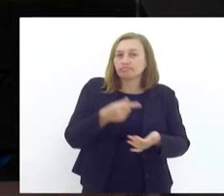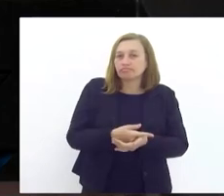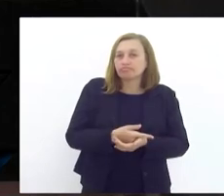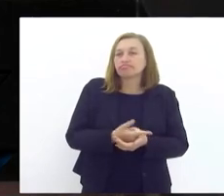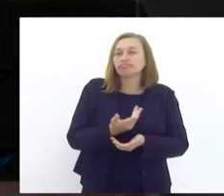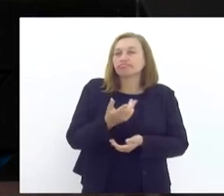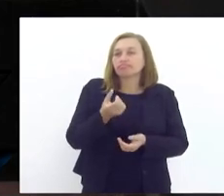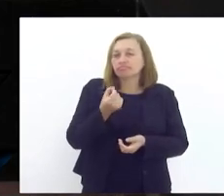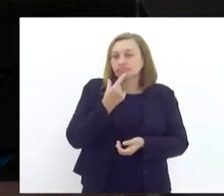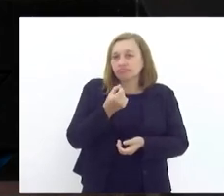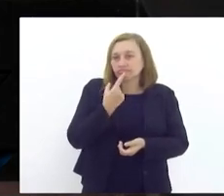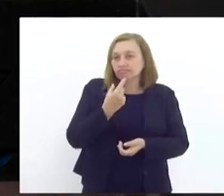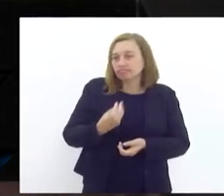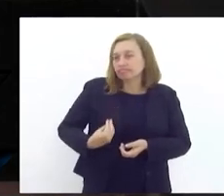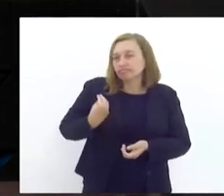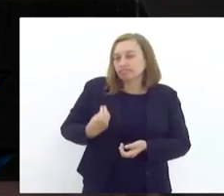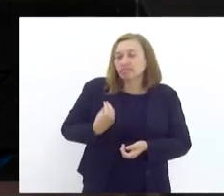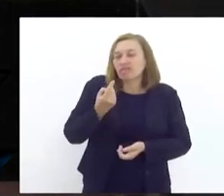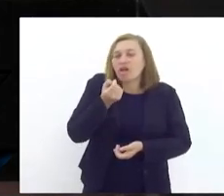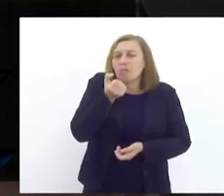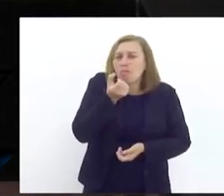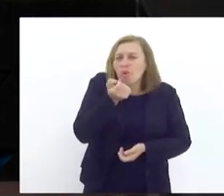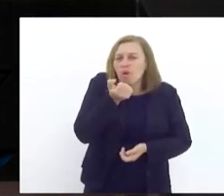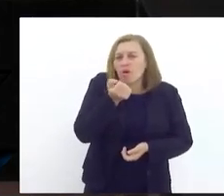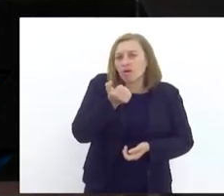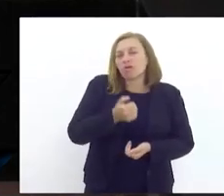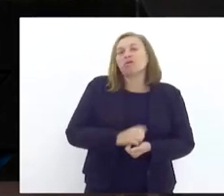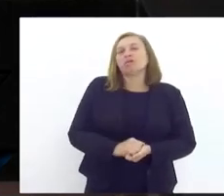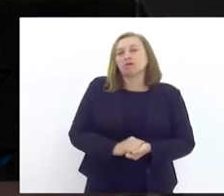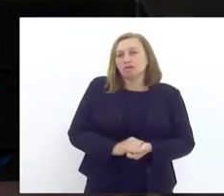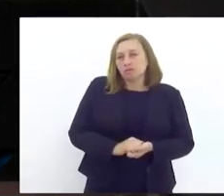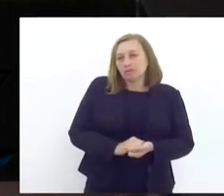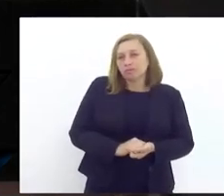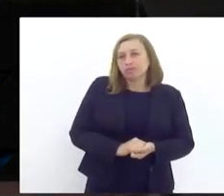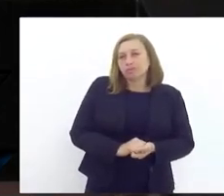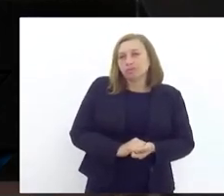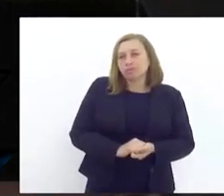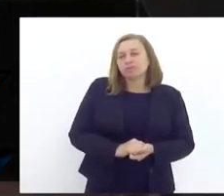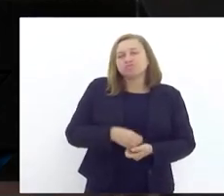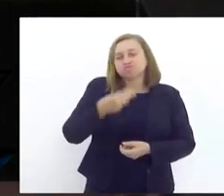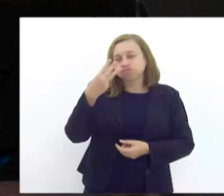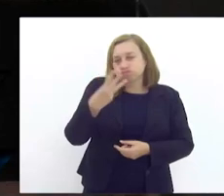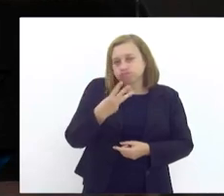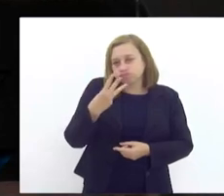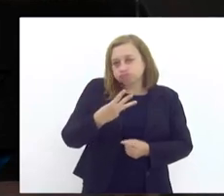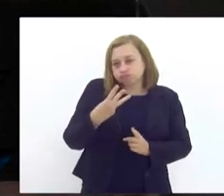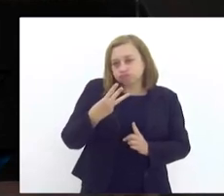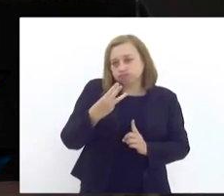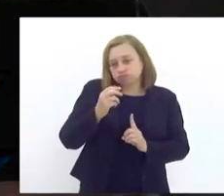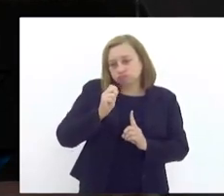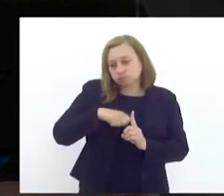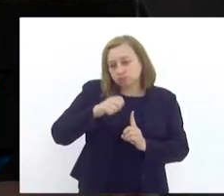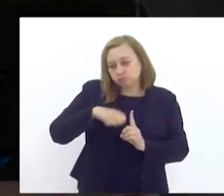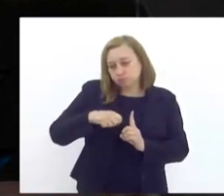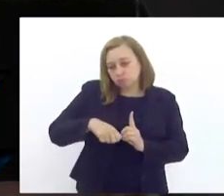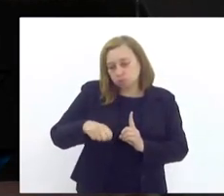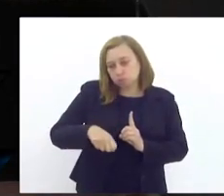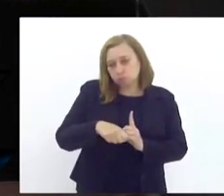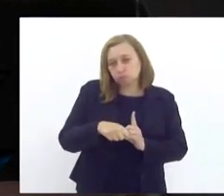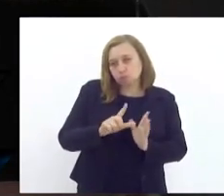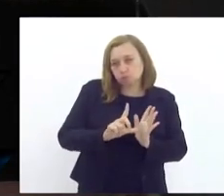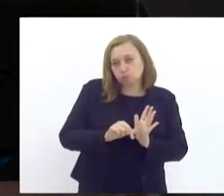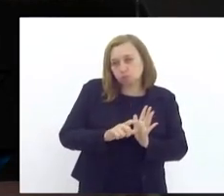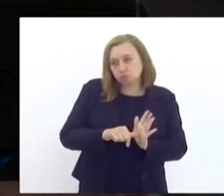para sobreviver que já é tão pouco chegando ao terceiro mês de salários